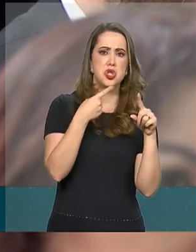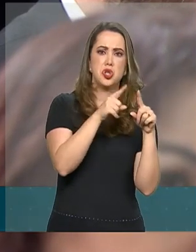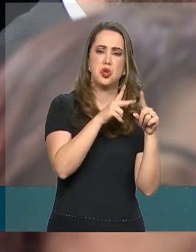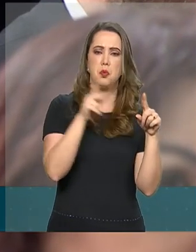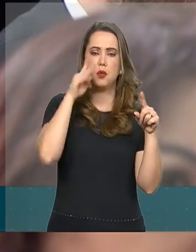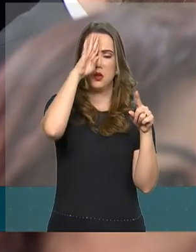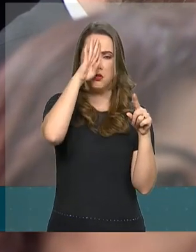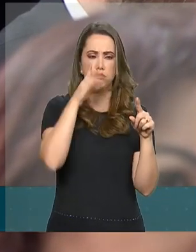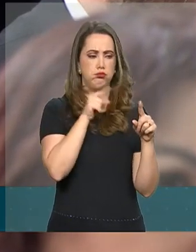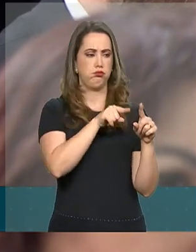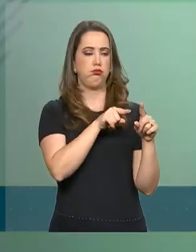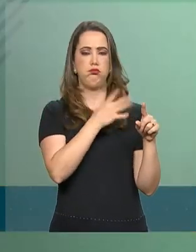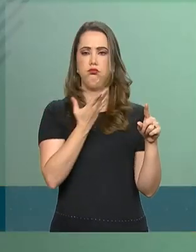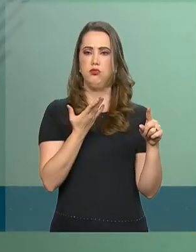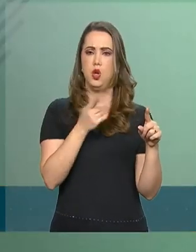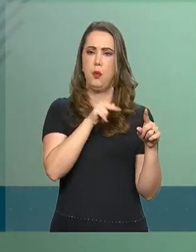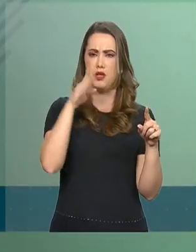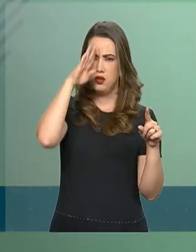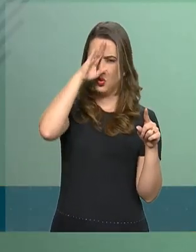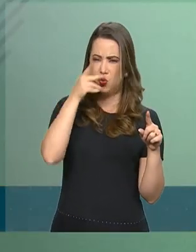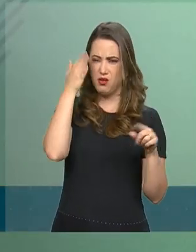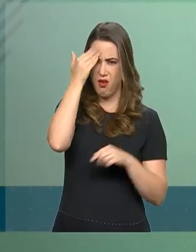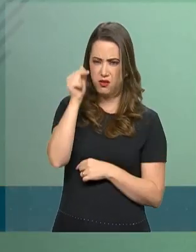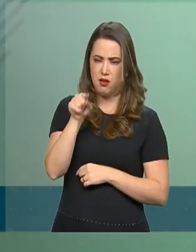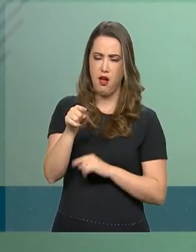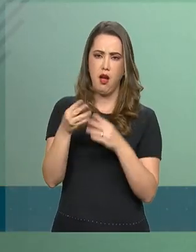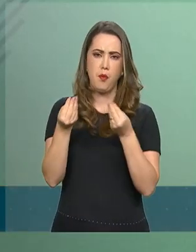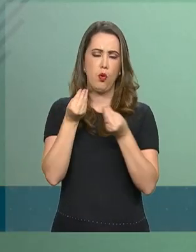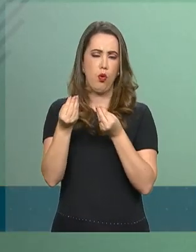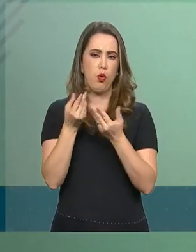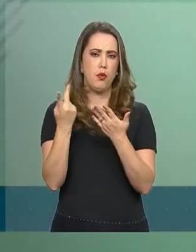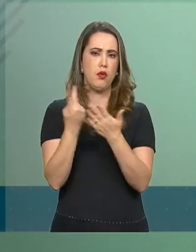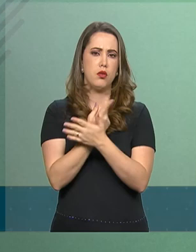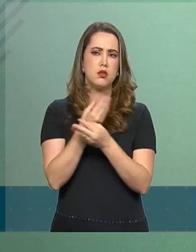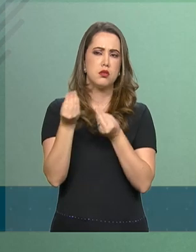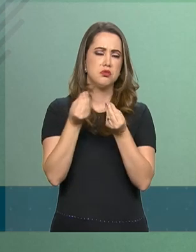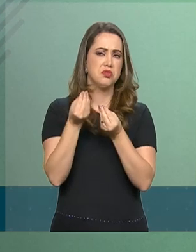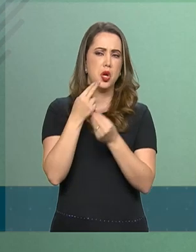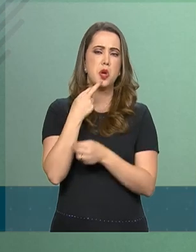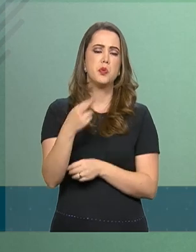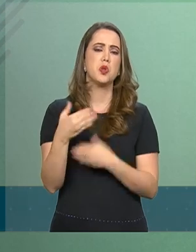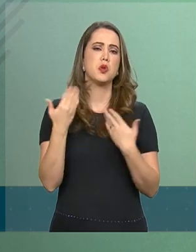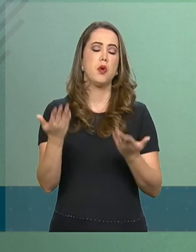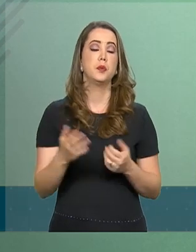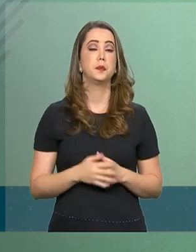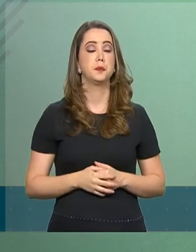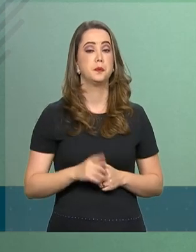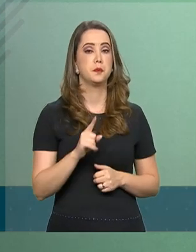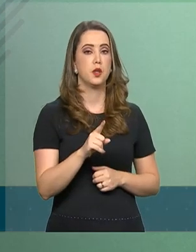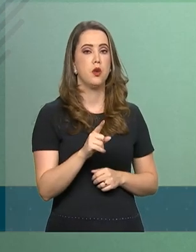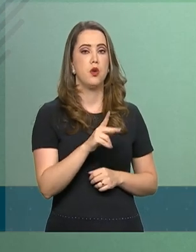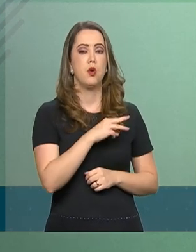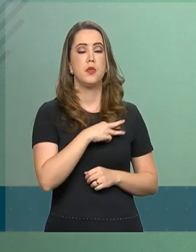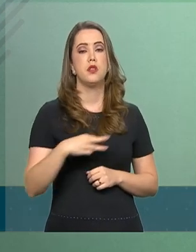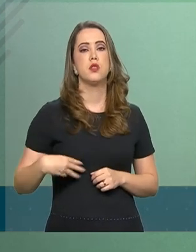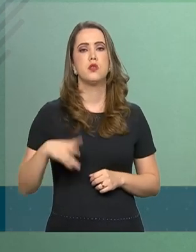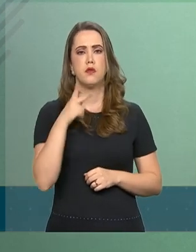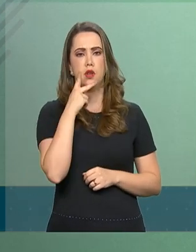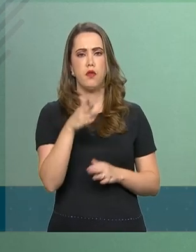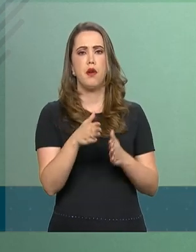manifestou sobre isso o ministro disse que vai pedir investigação sobre o caso a público o presidente ou somado recebe